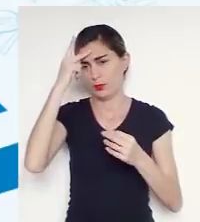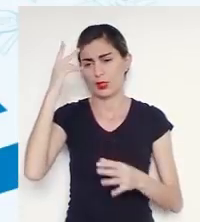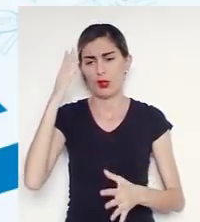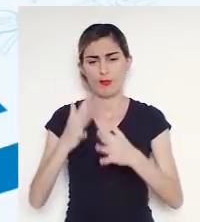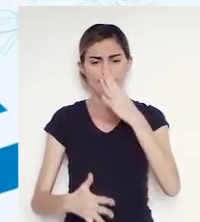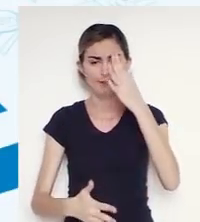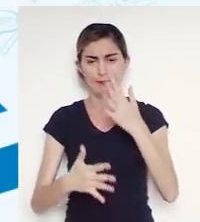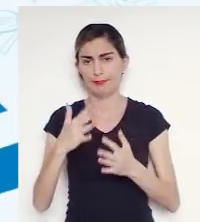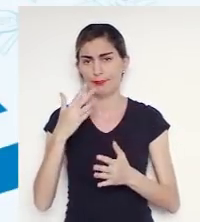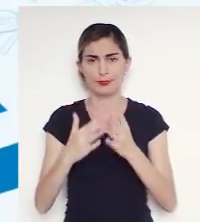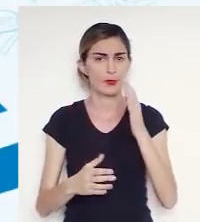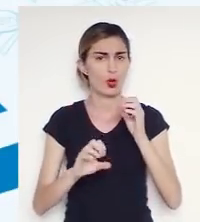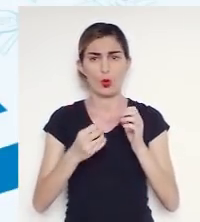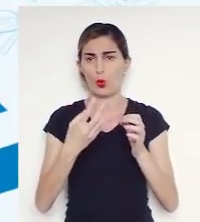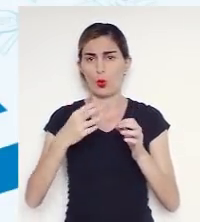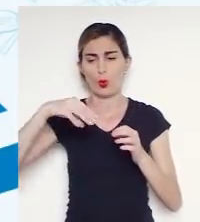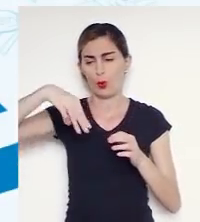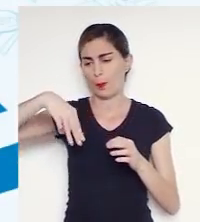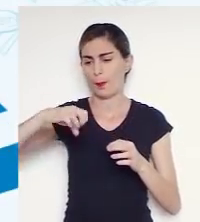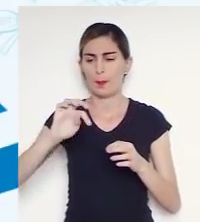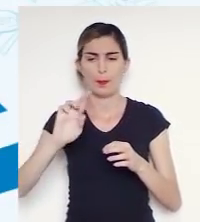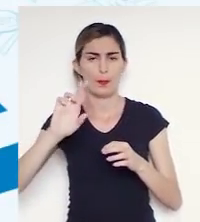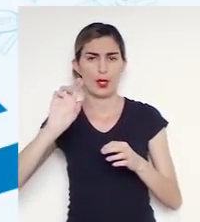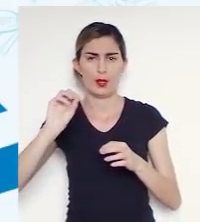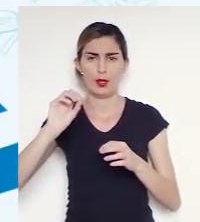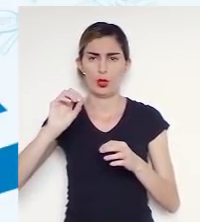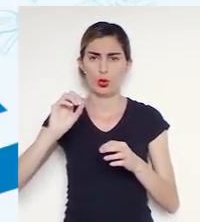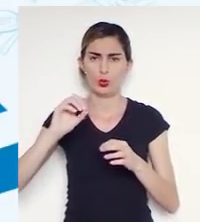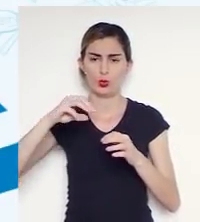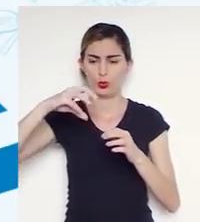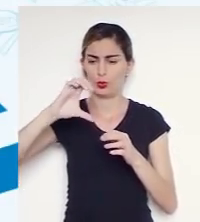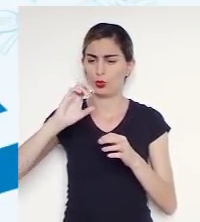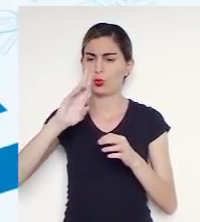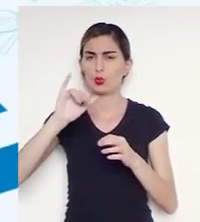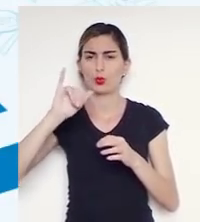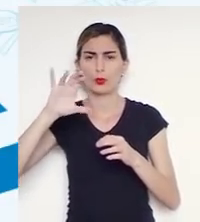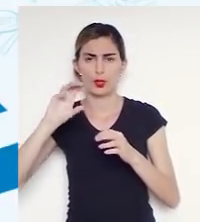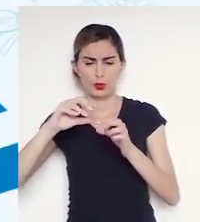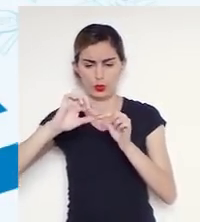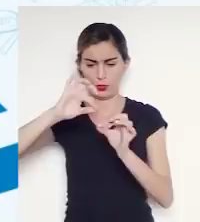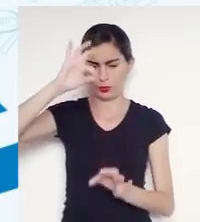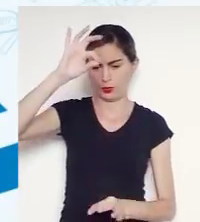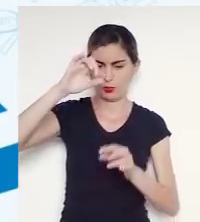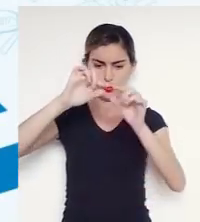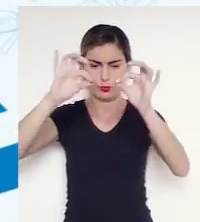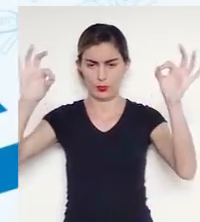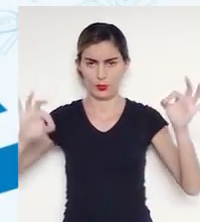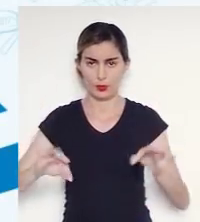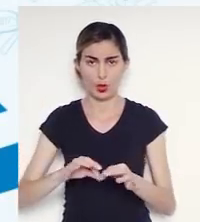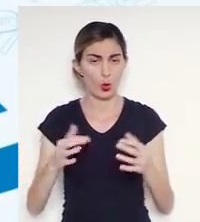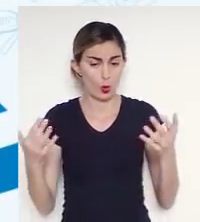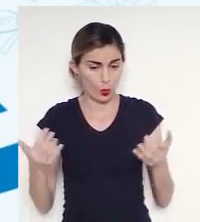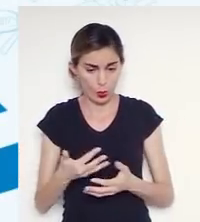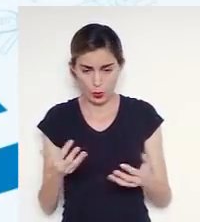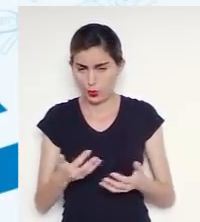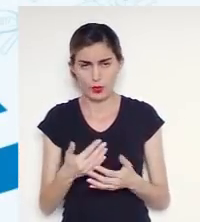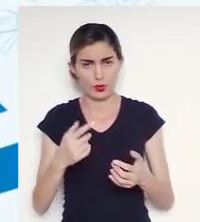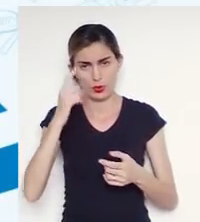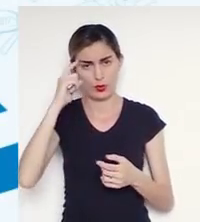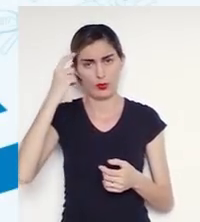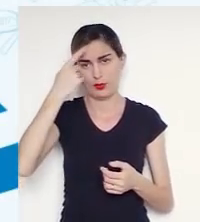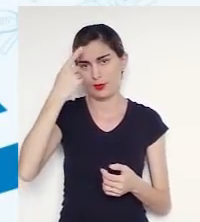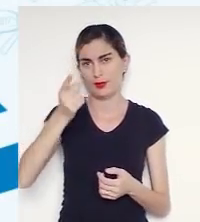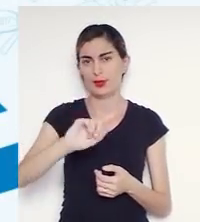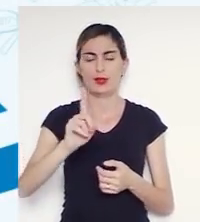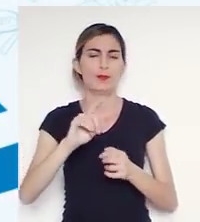atrapalham. Ou com um metro cúbico, mas calma. Né? Na aula de hoje, você não vai guardar